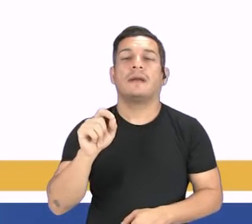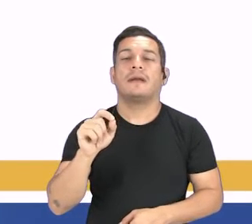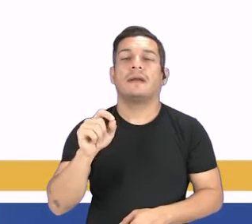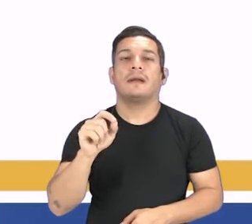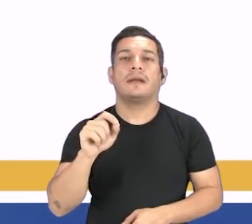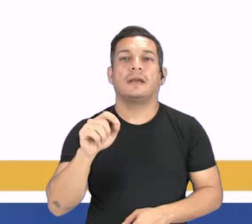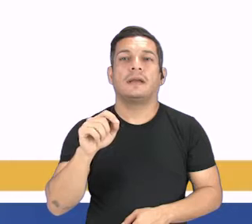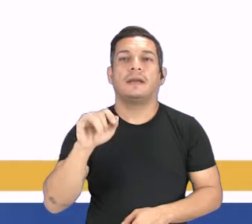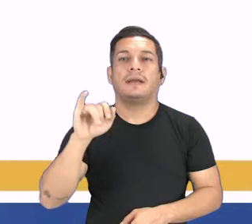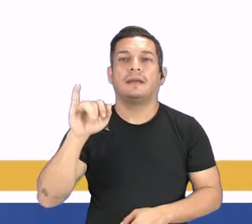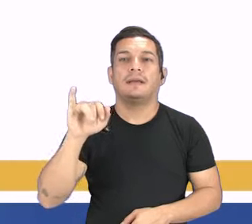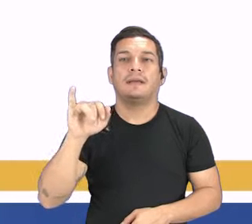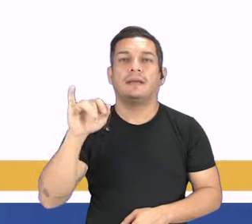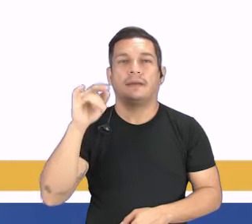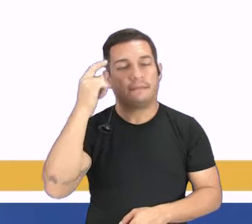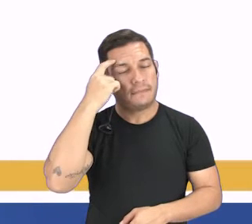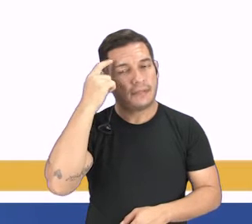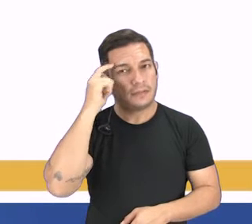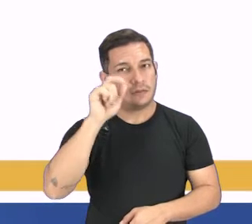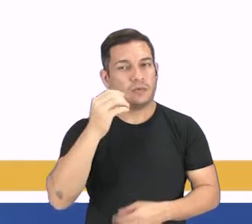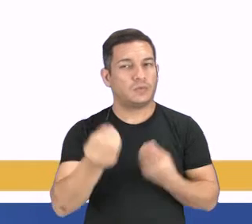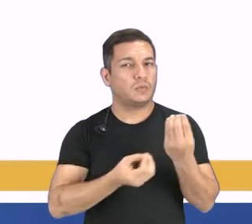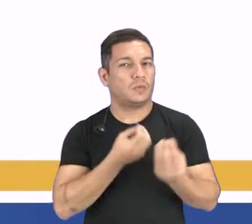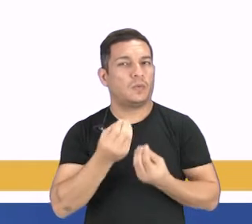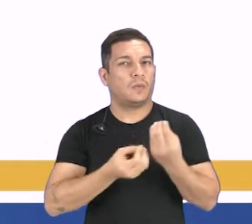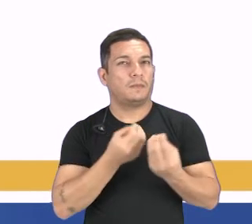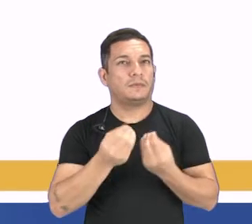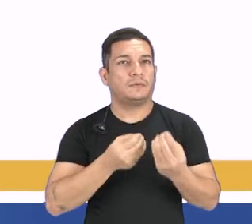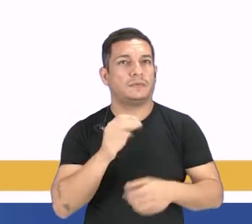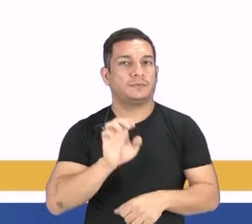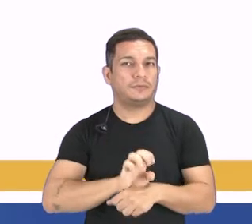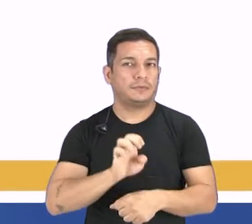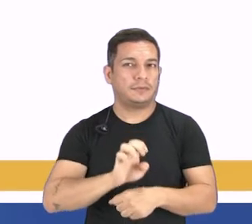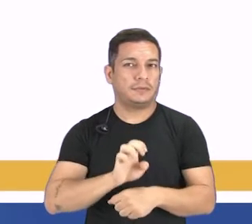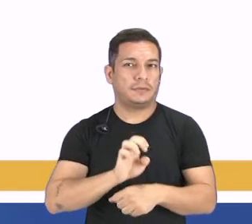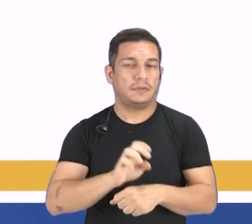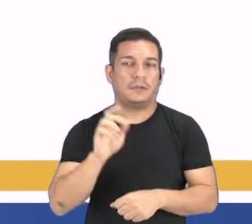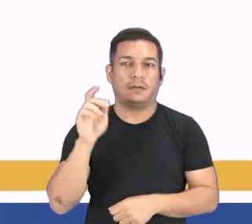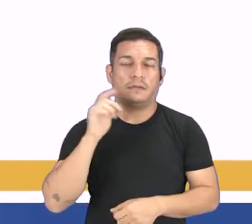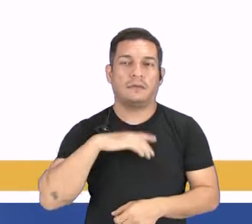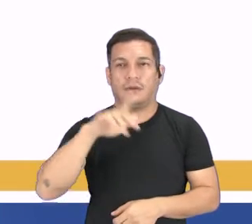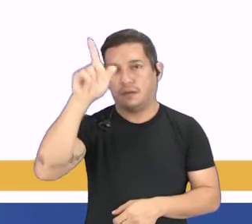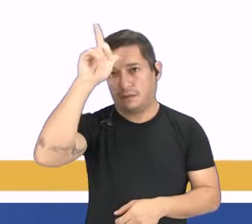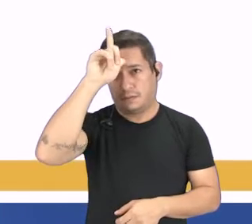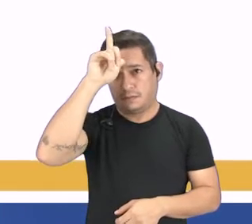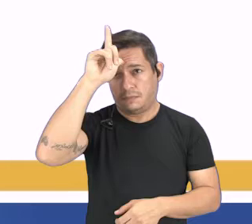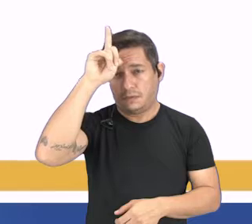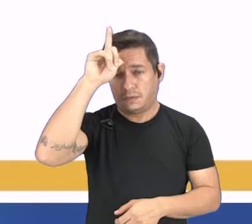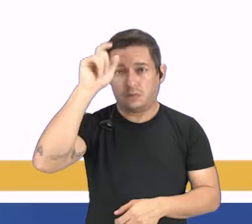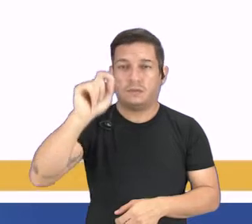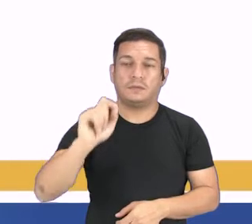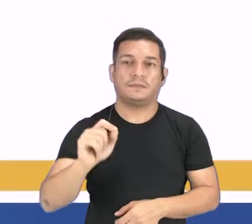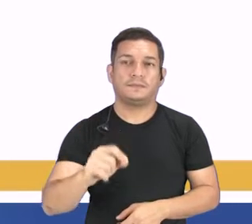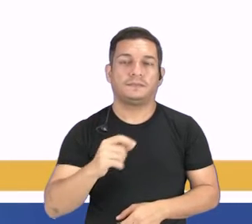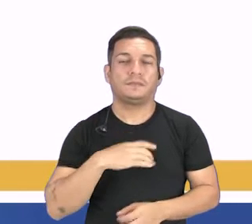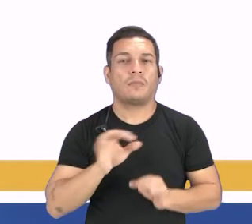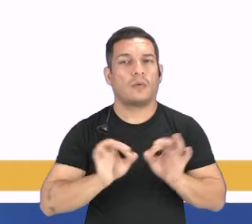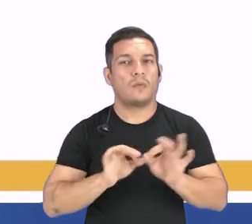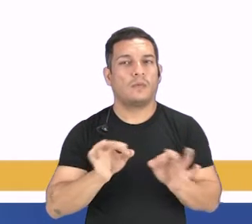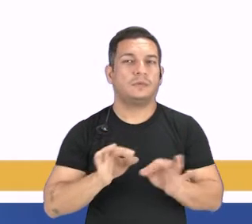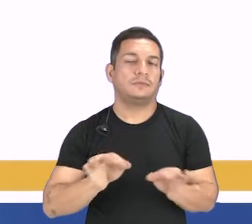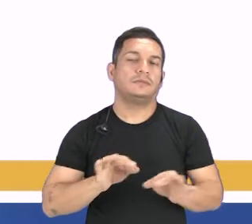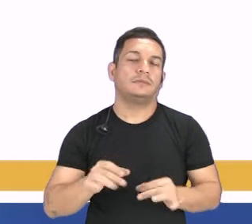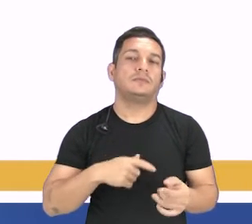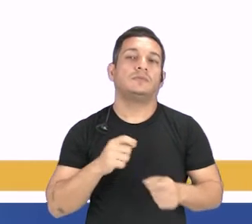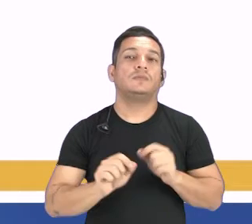esse caso é emblemático, para pensar sobre como o Estado, no caso o Estado alemão, burocratizou,